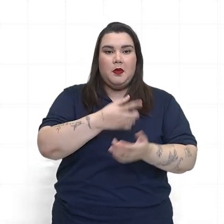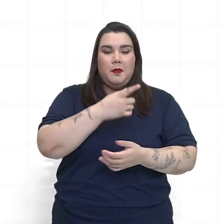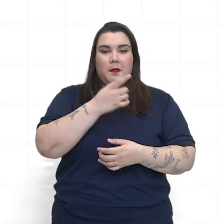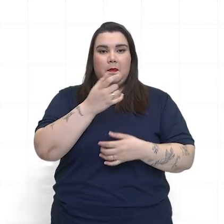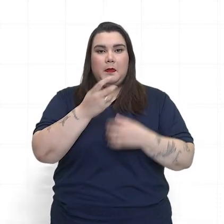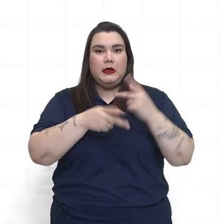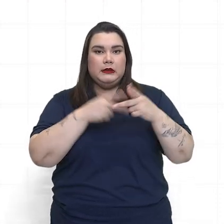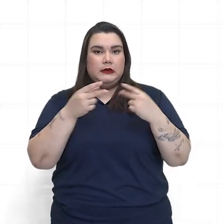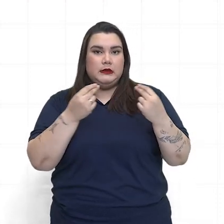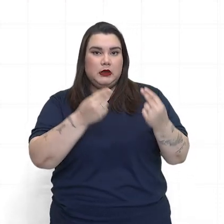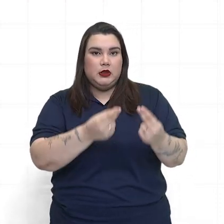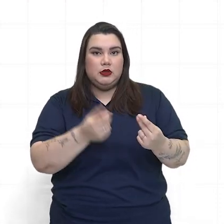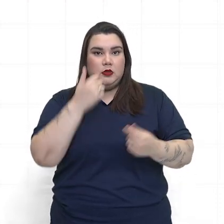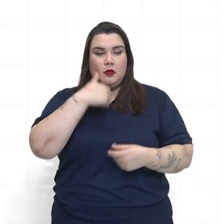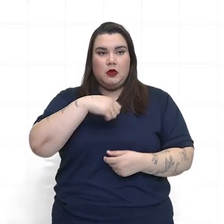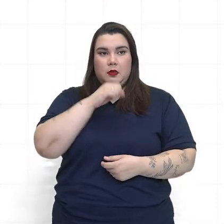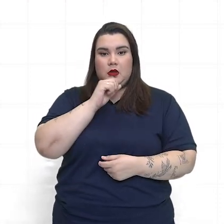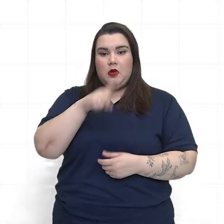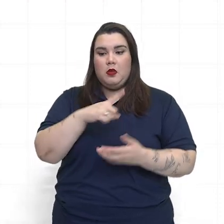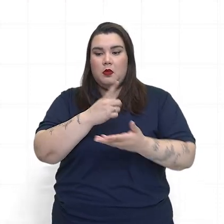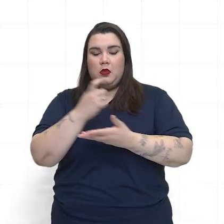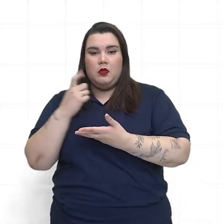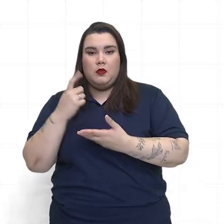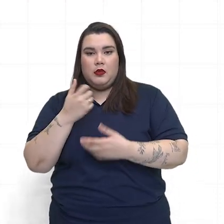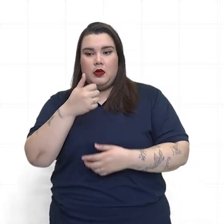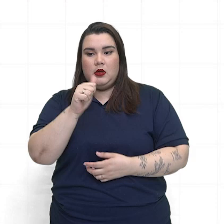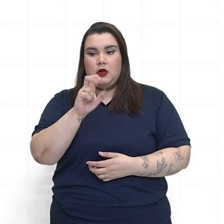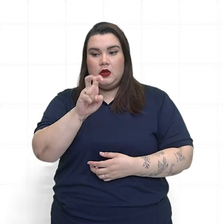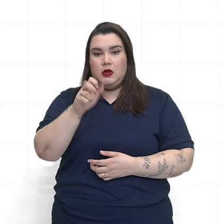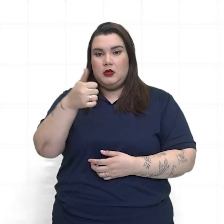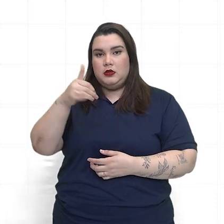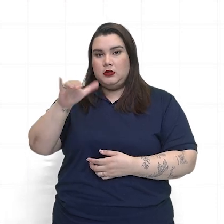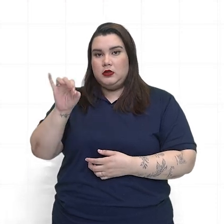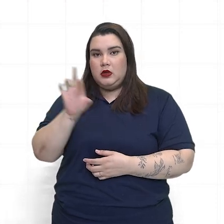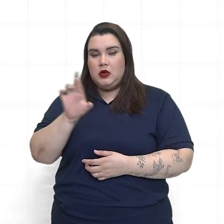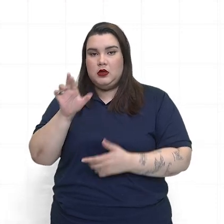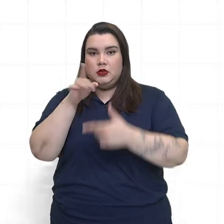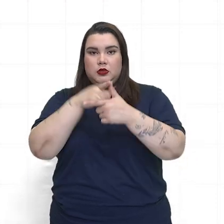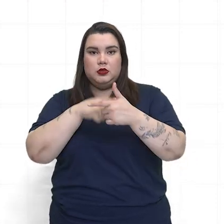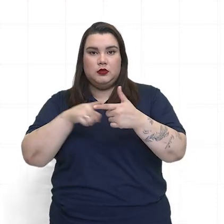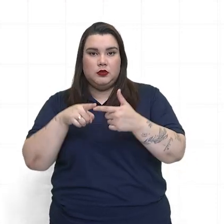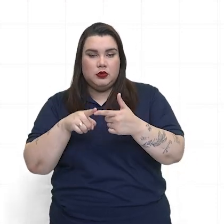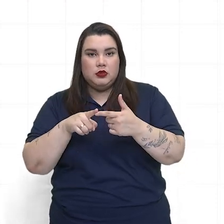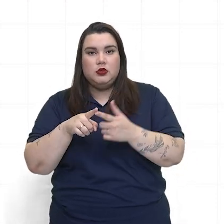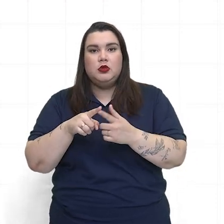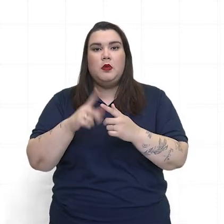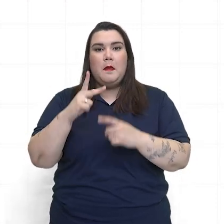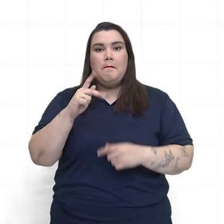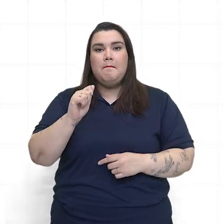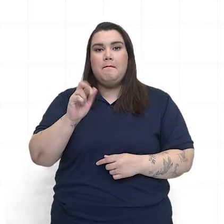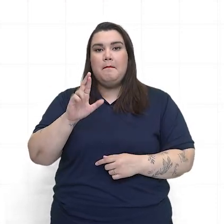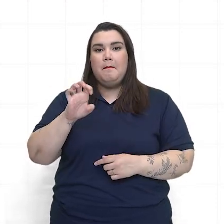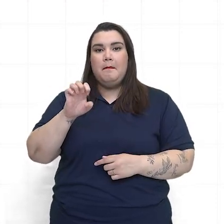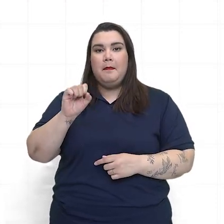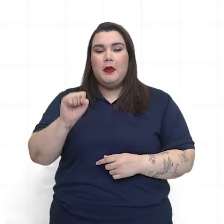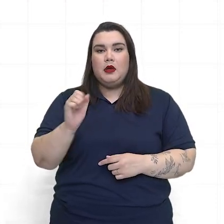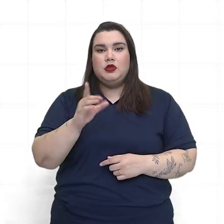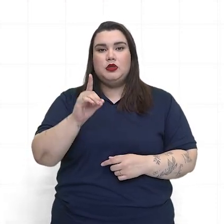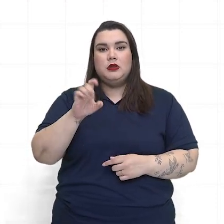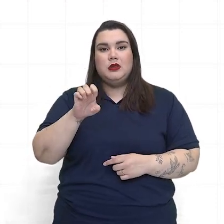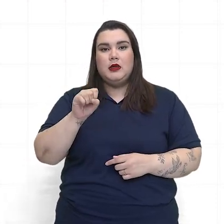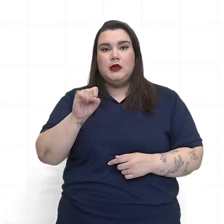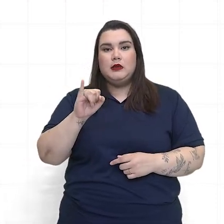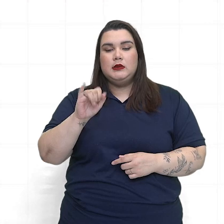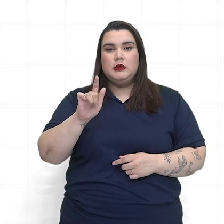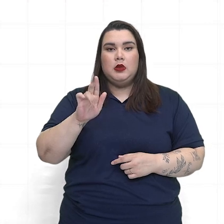custava 510, certo? Ele foi dividido em partes desiguais. Mas para